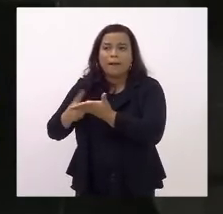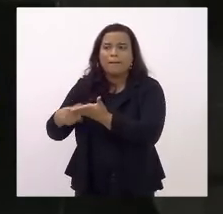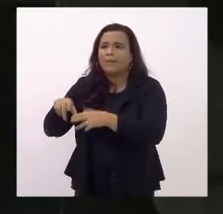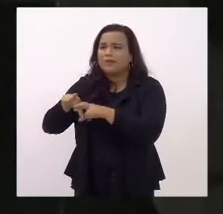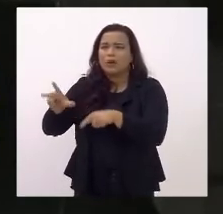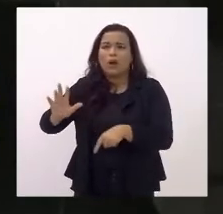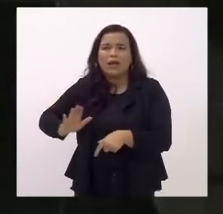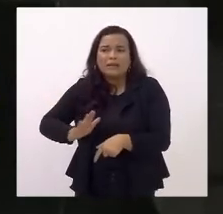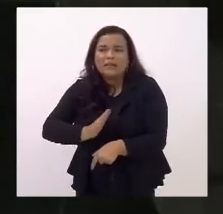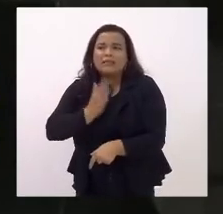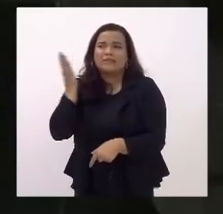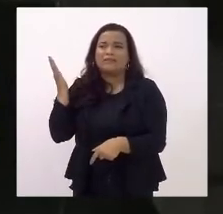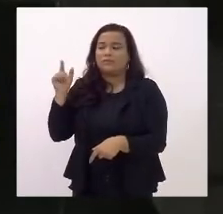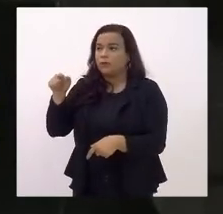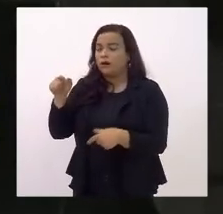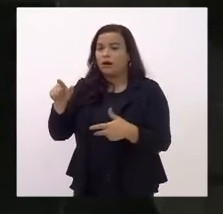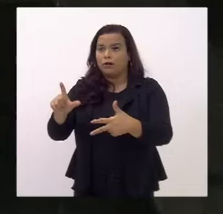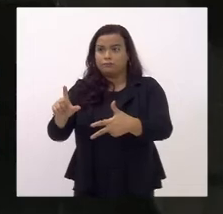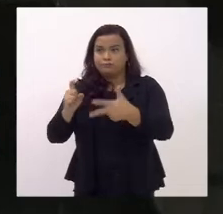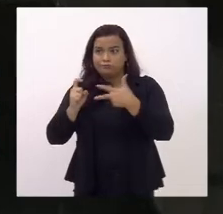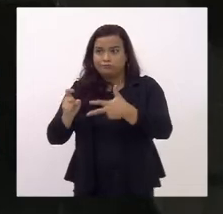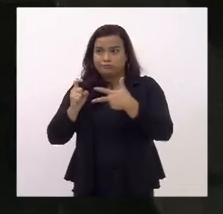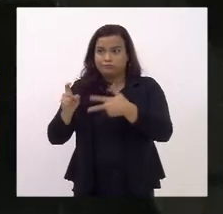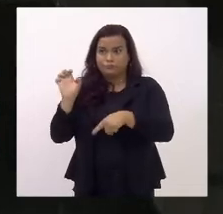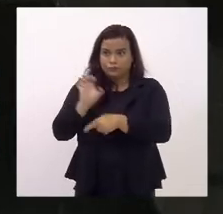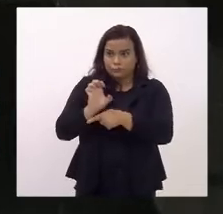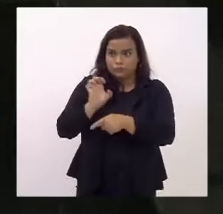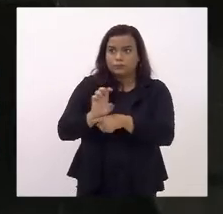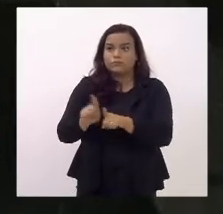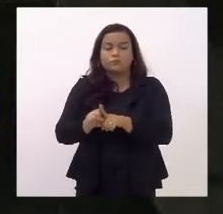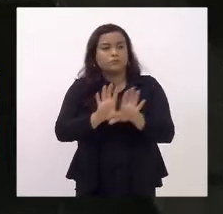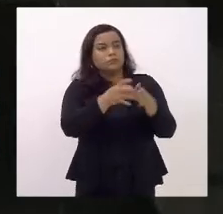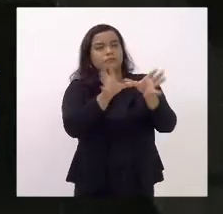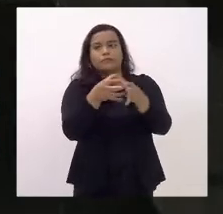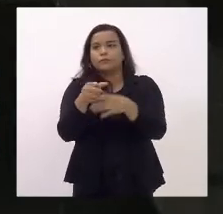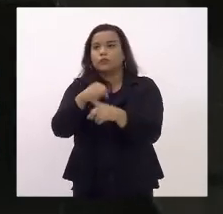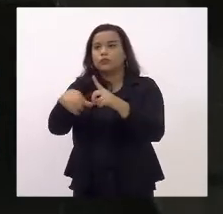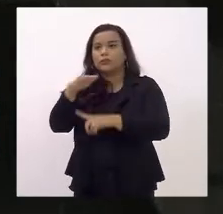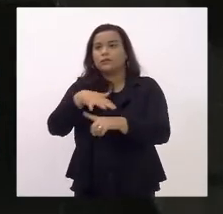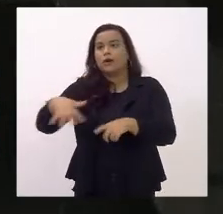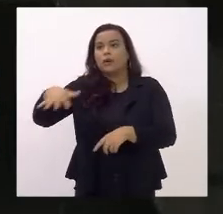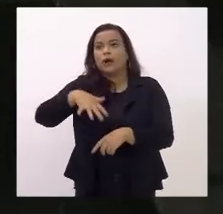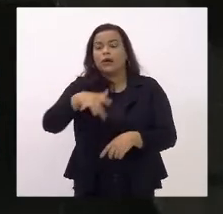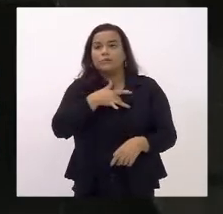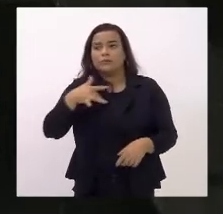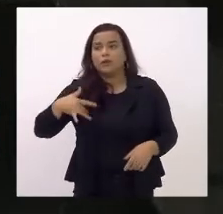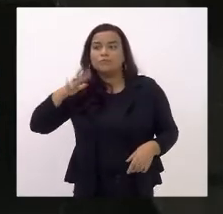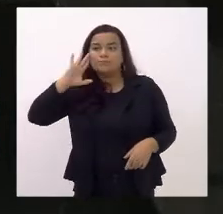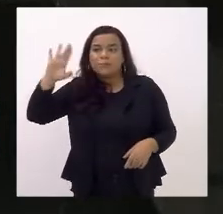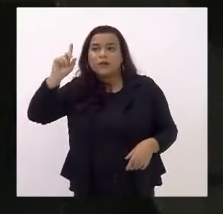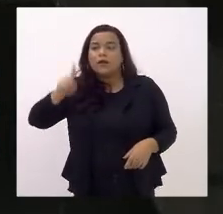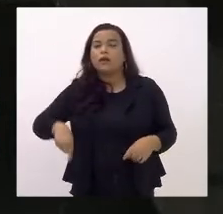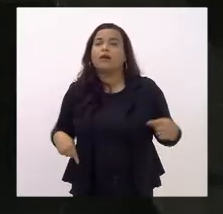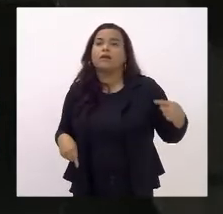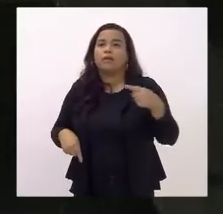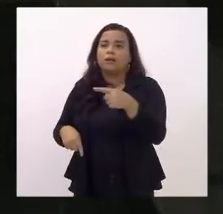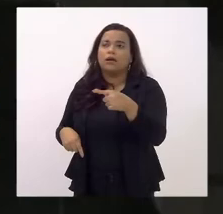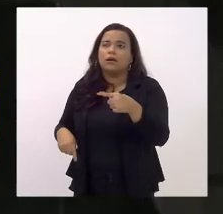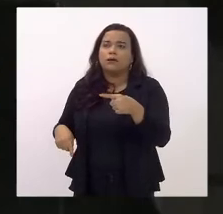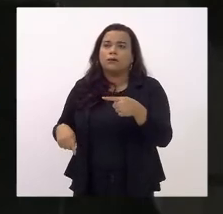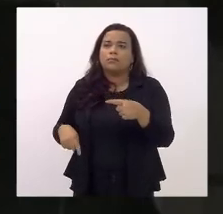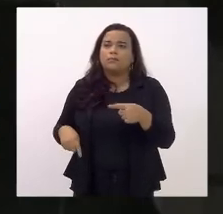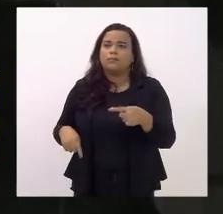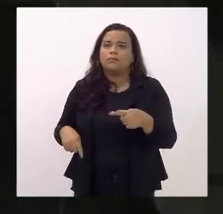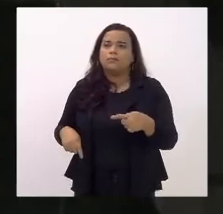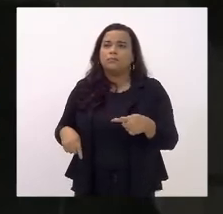escabrosas, entre o Poder Executivo Estadual e organizações sociais da área da saúde, sobretudo, neste caso especificamente, IABAs e